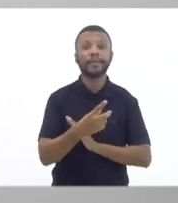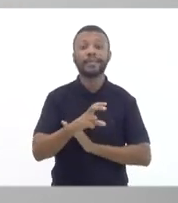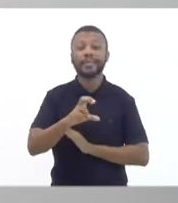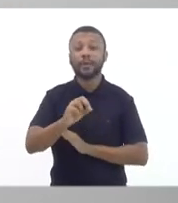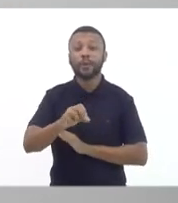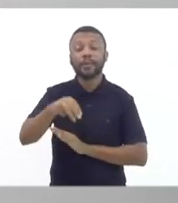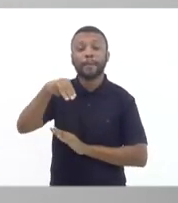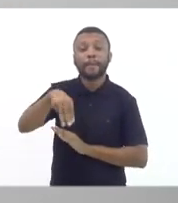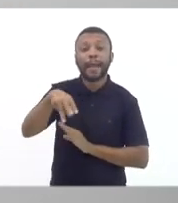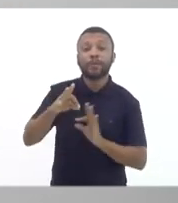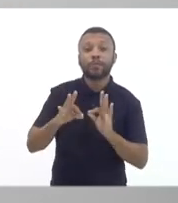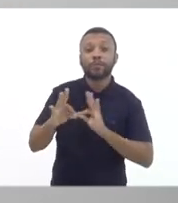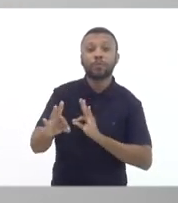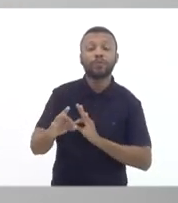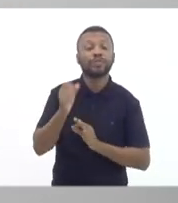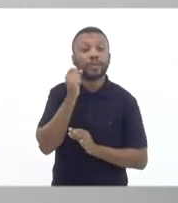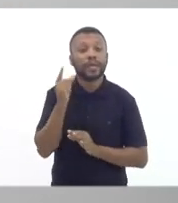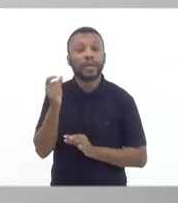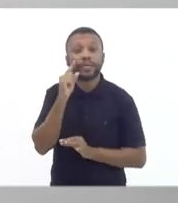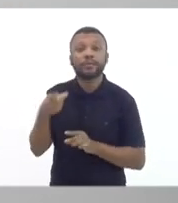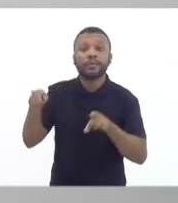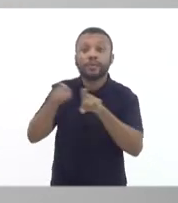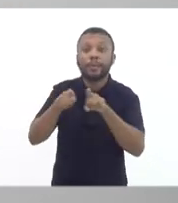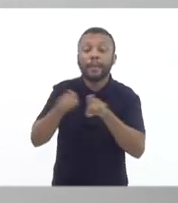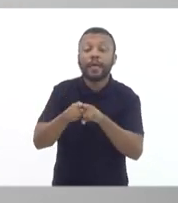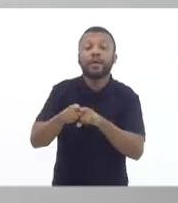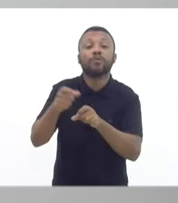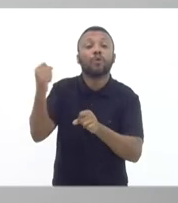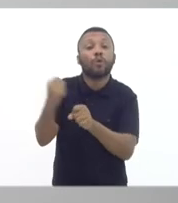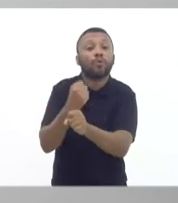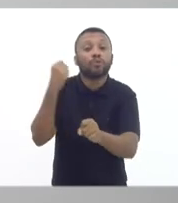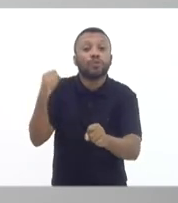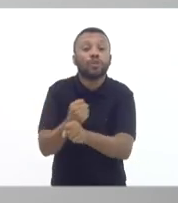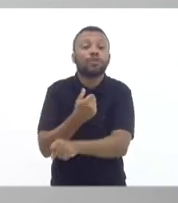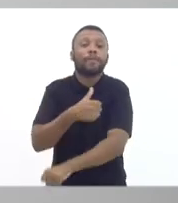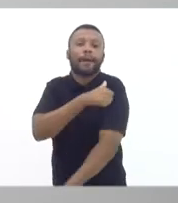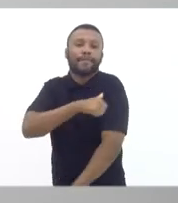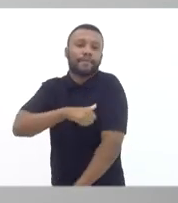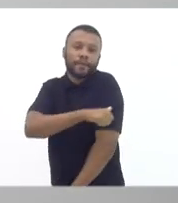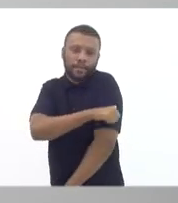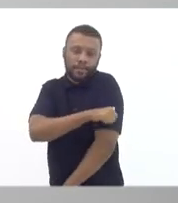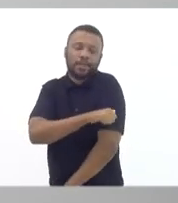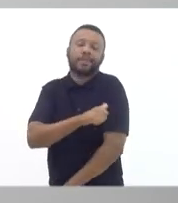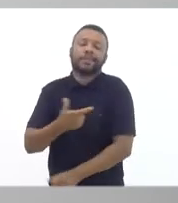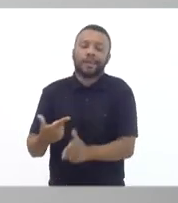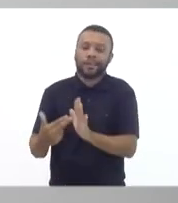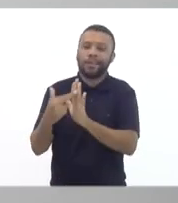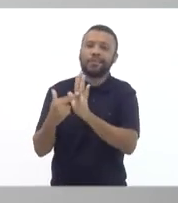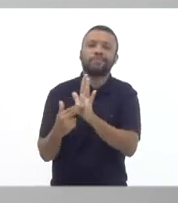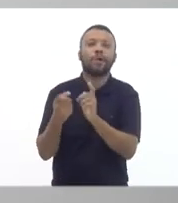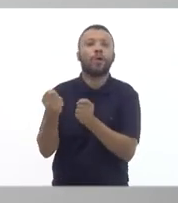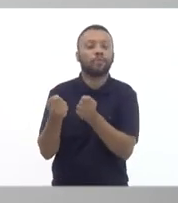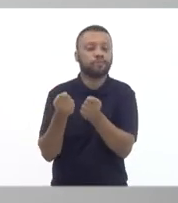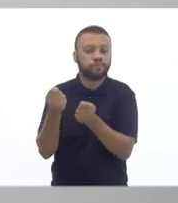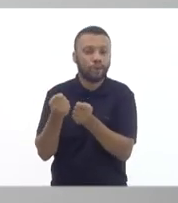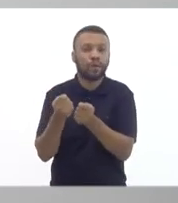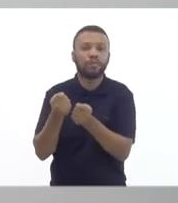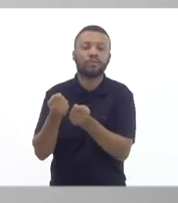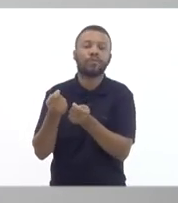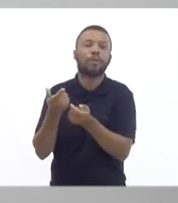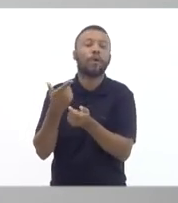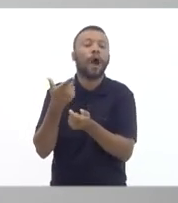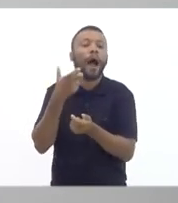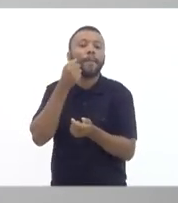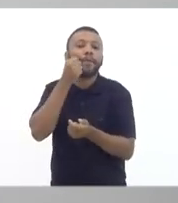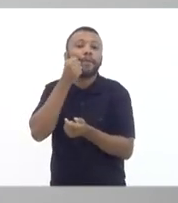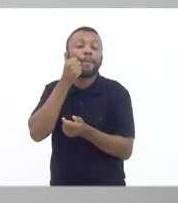gatil, entre elas uma enfermaria em construção, que está sendo regulamentada como abrigo, para não